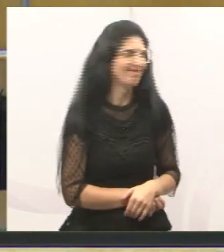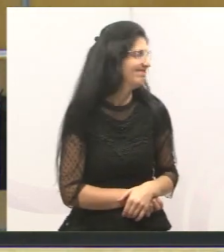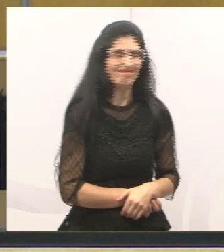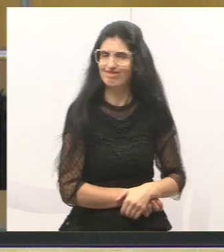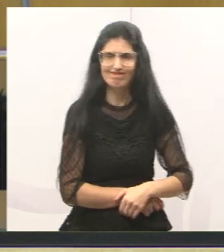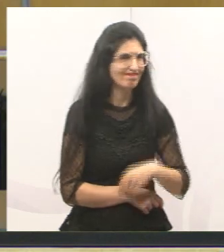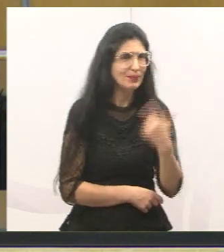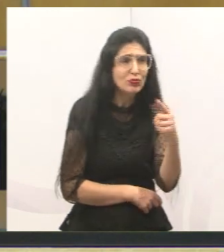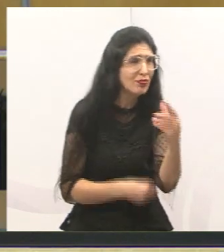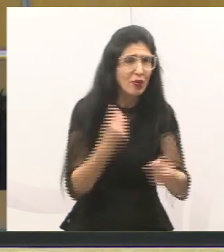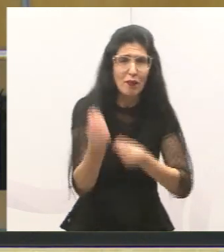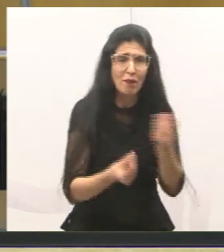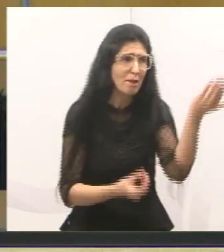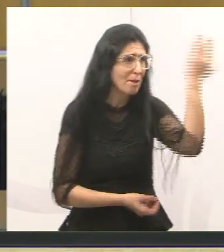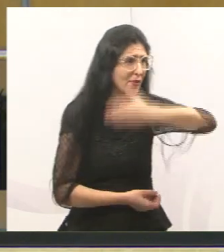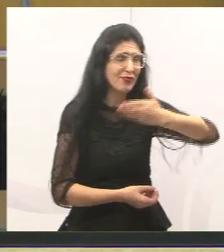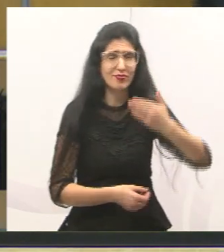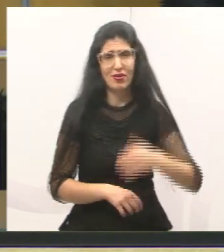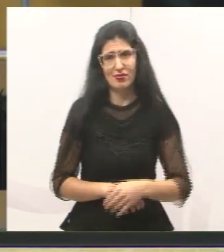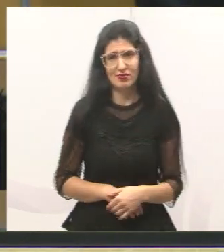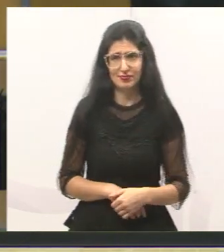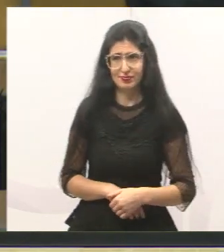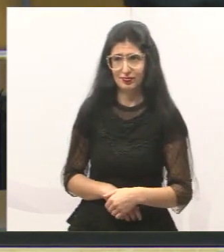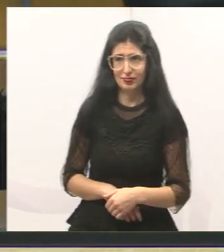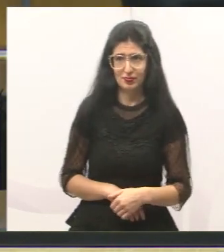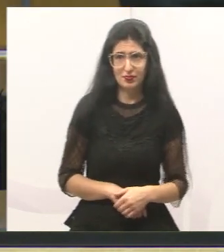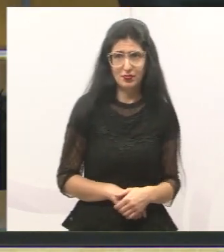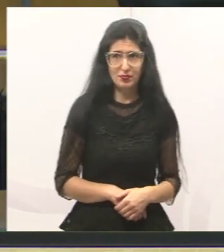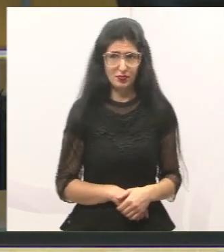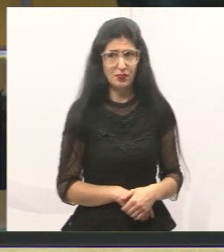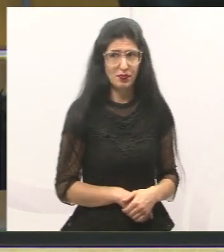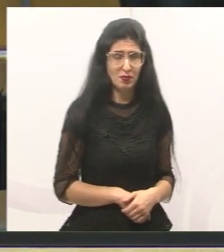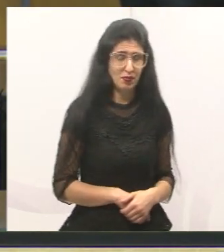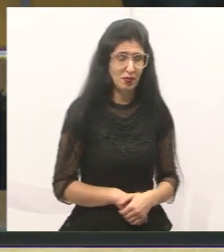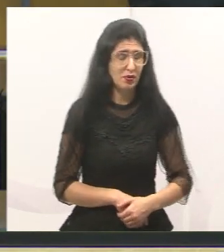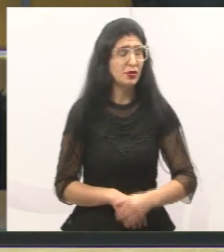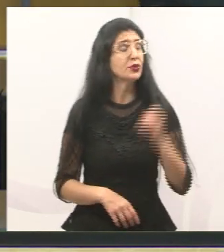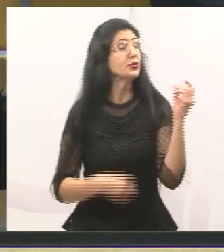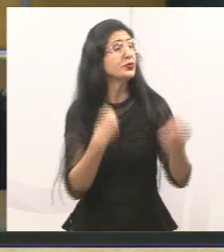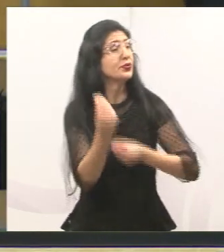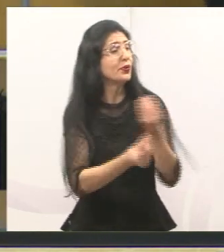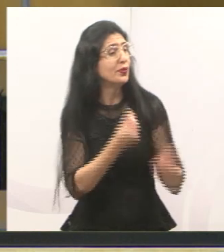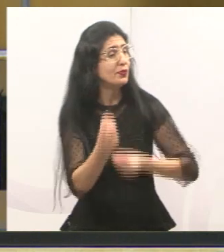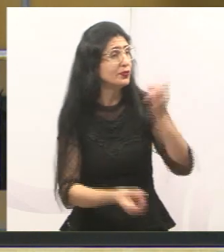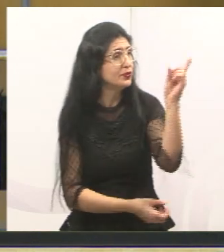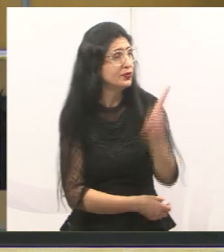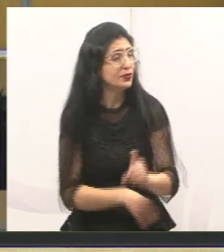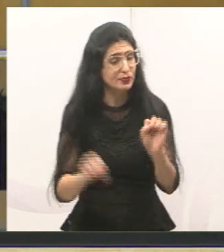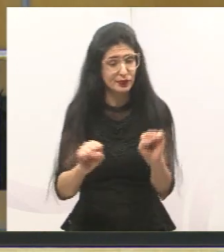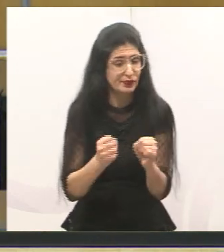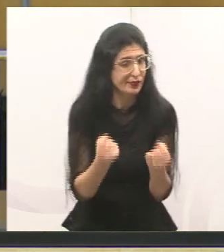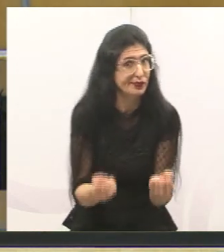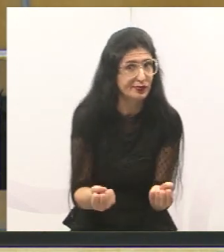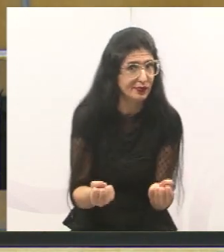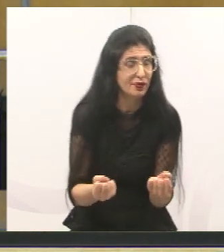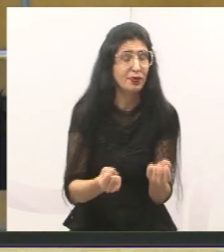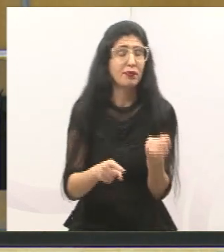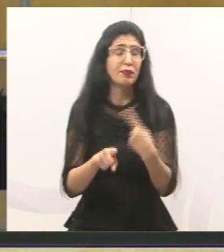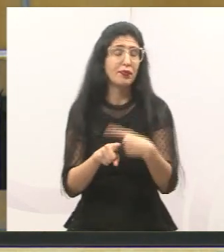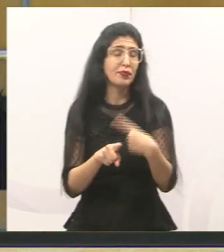prova técnica enquanto elemento indesatável do seu direito de defesa, a despeito do